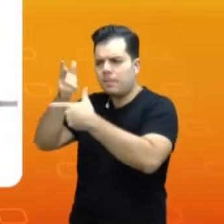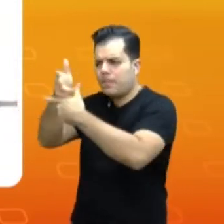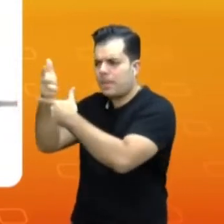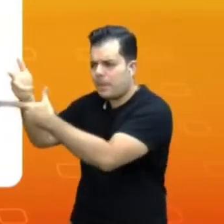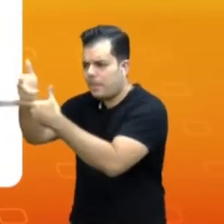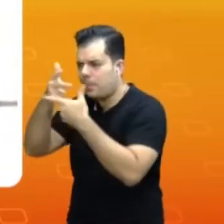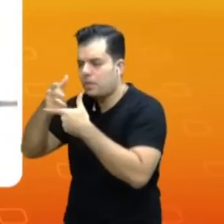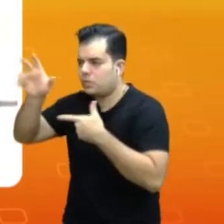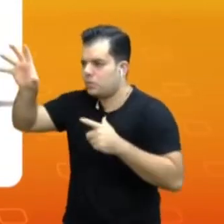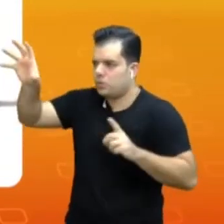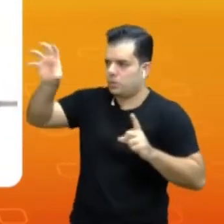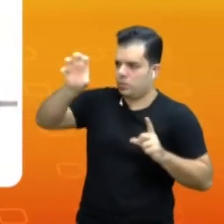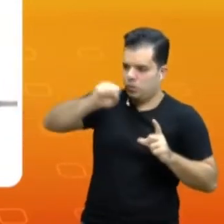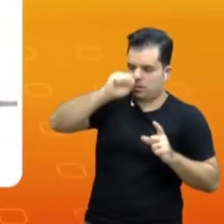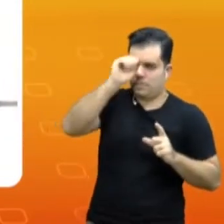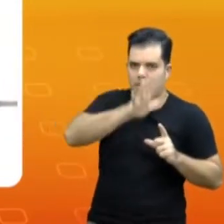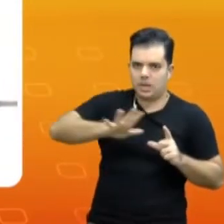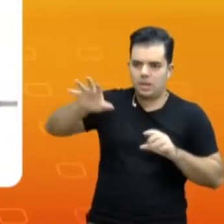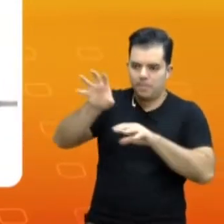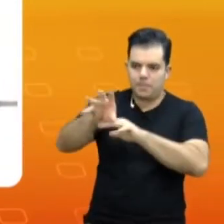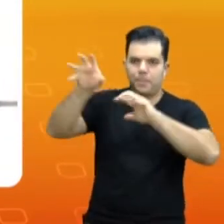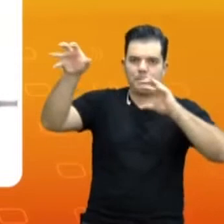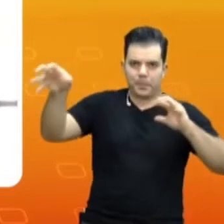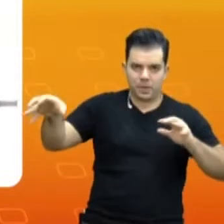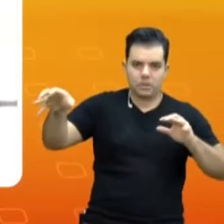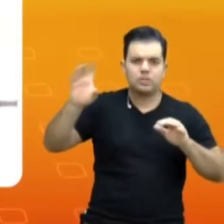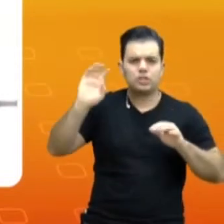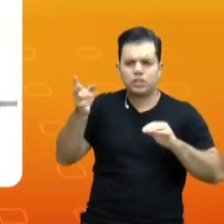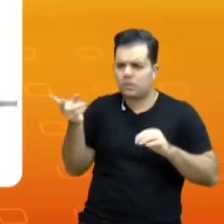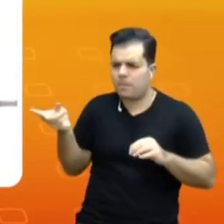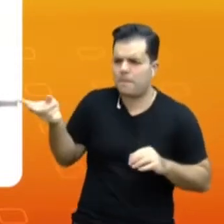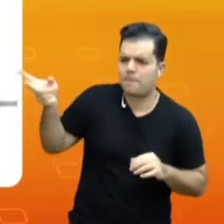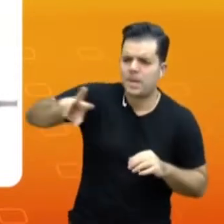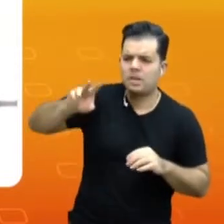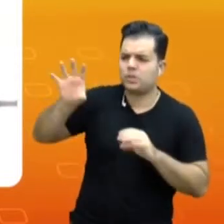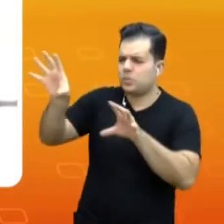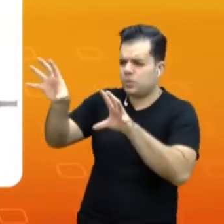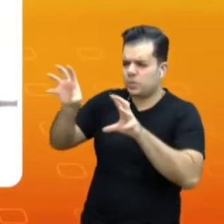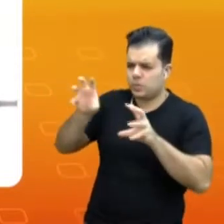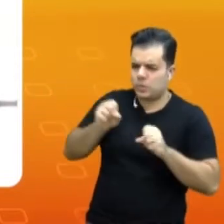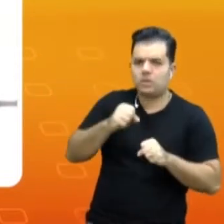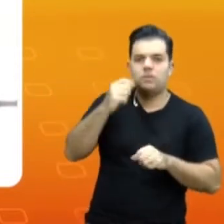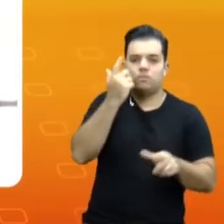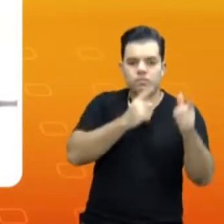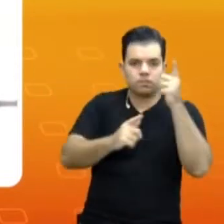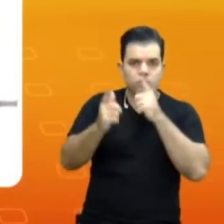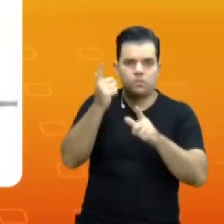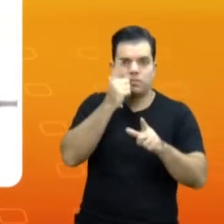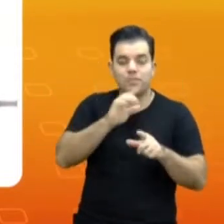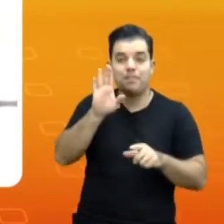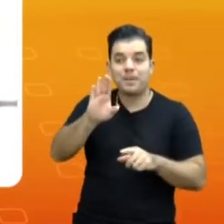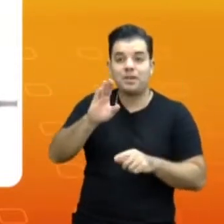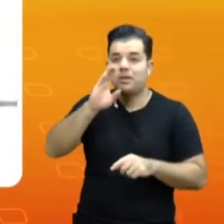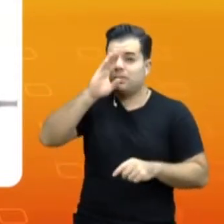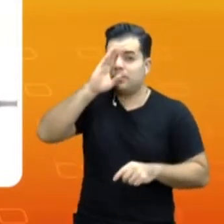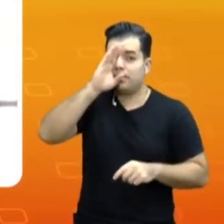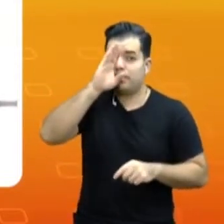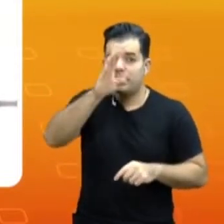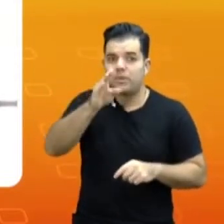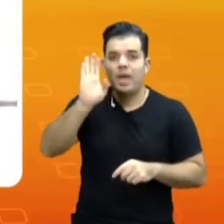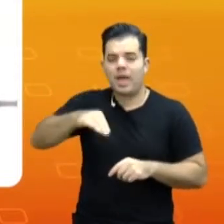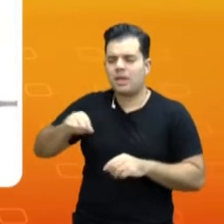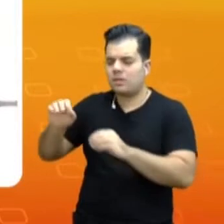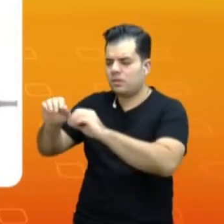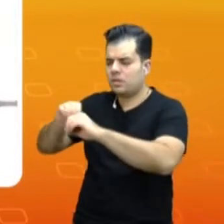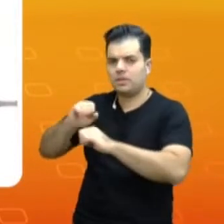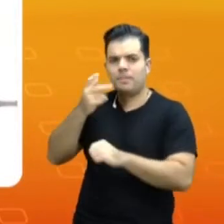na Globo, né? A gente fez um Golden Jump já trazendo todos os sinais para cá, mas fizemos questão de trazer o sinal um pouco mais